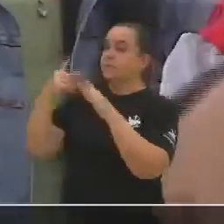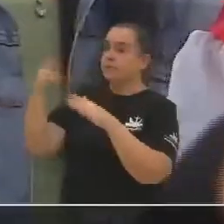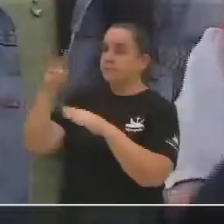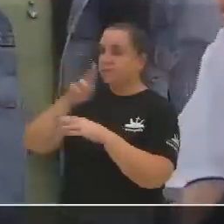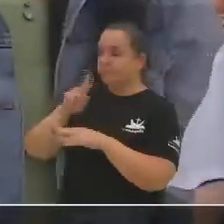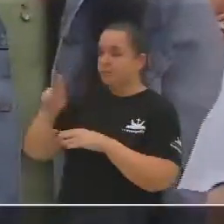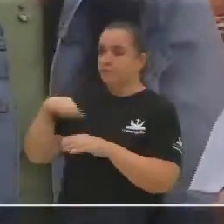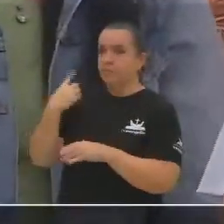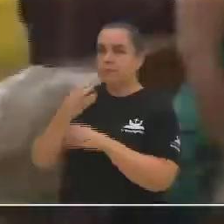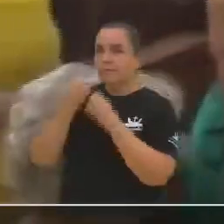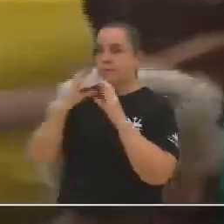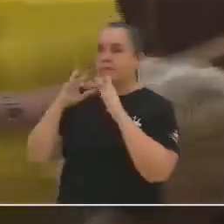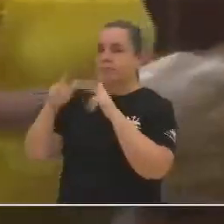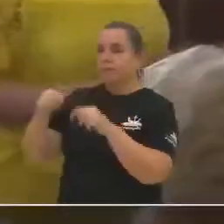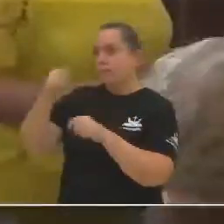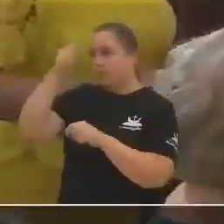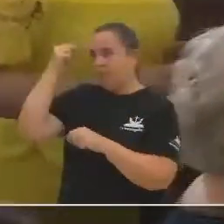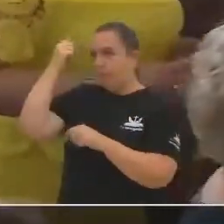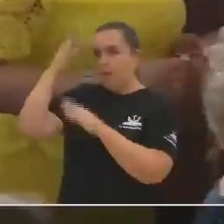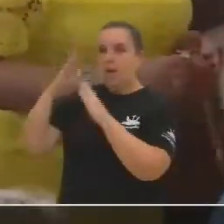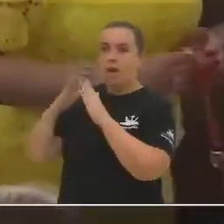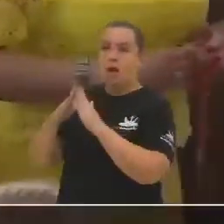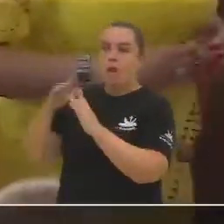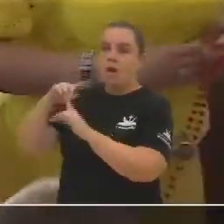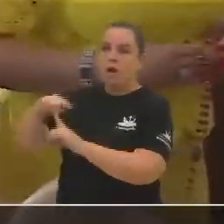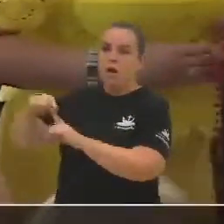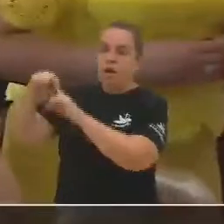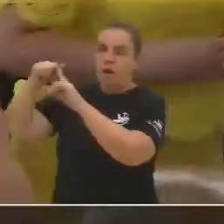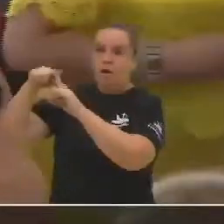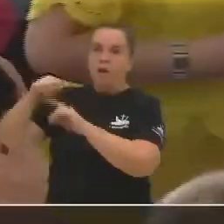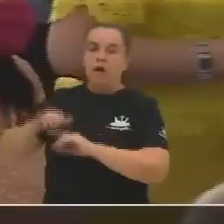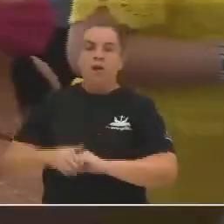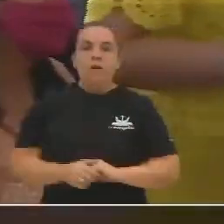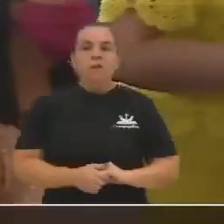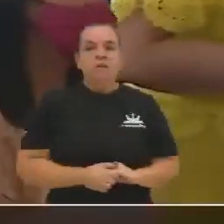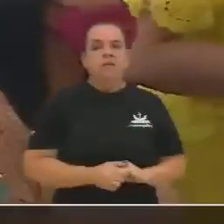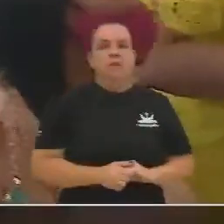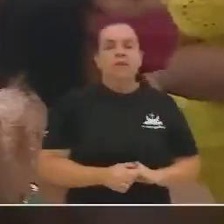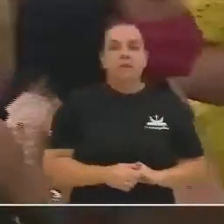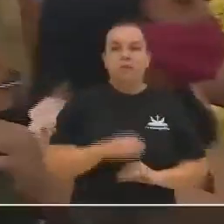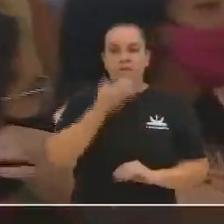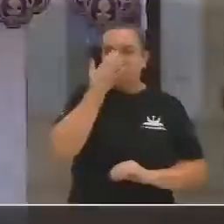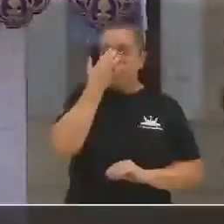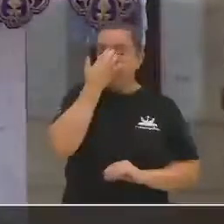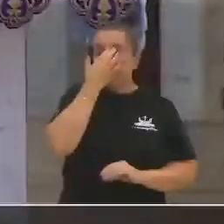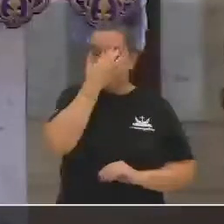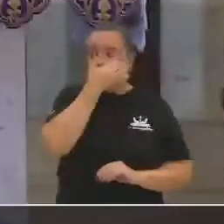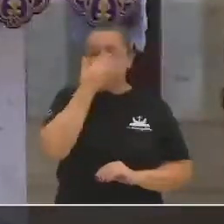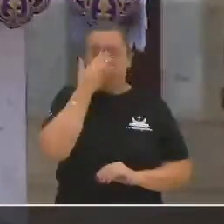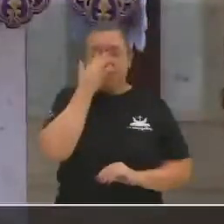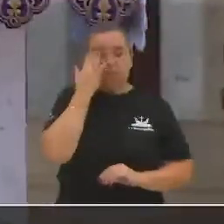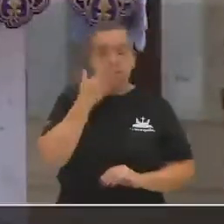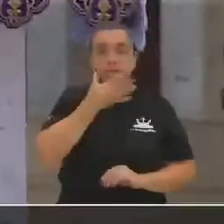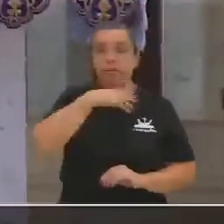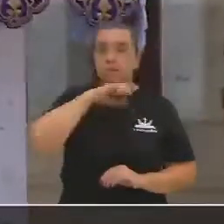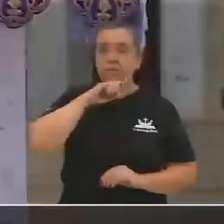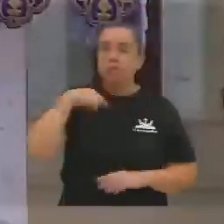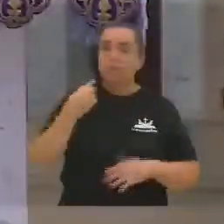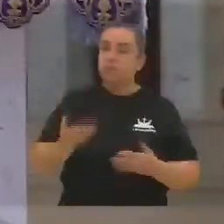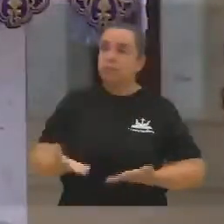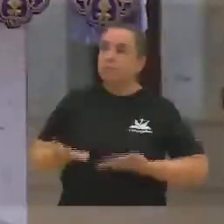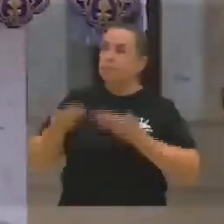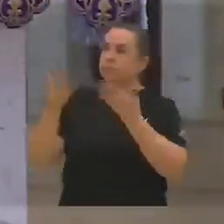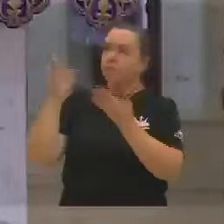para a glória do seu nome, para nosso bem e de toda a Santa Igreja. Possamos, ó Pai, oferecer-vos